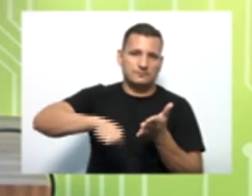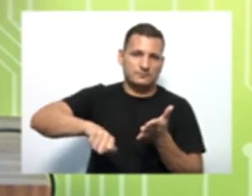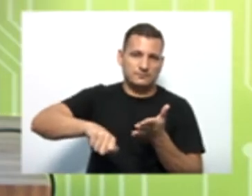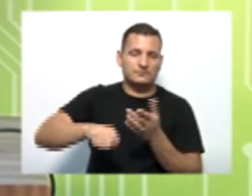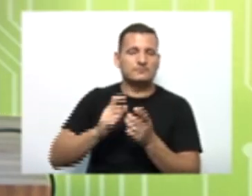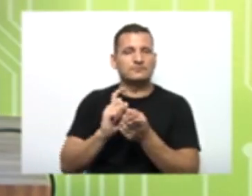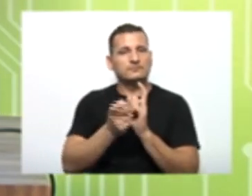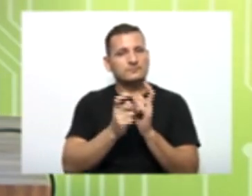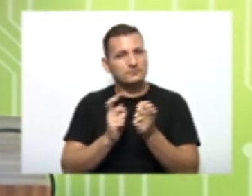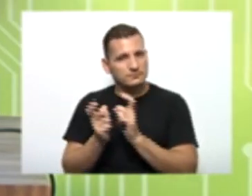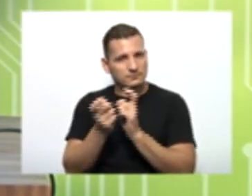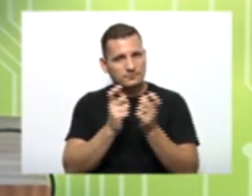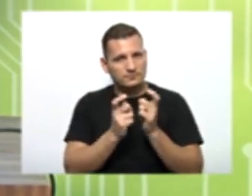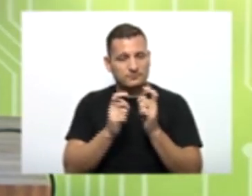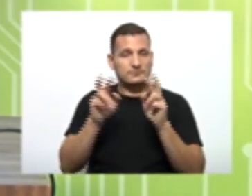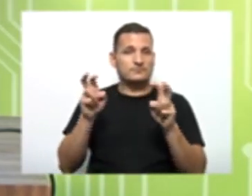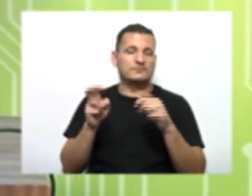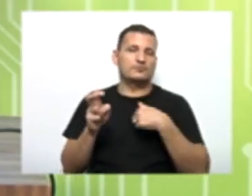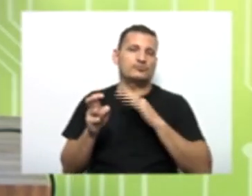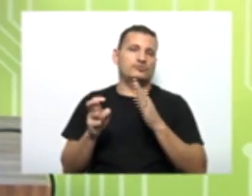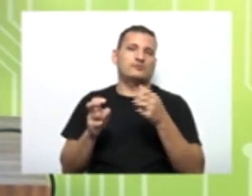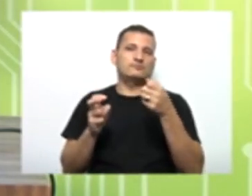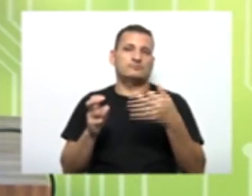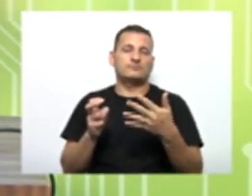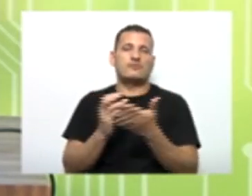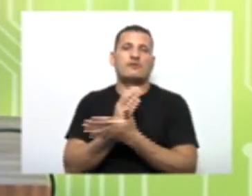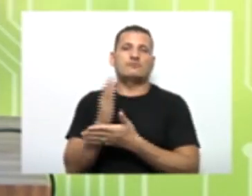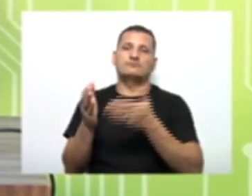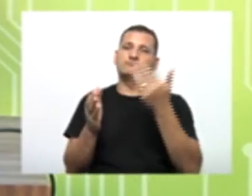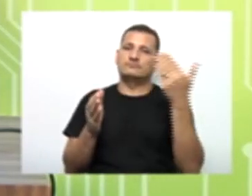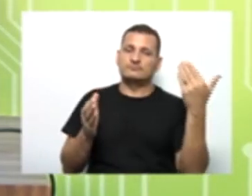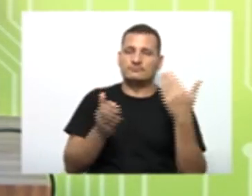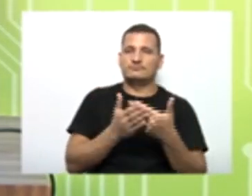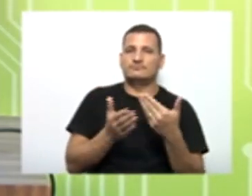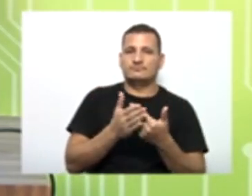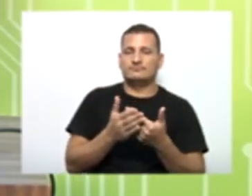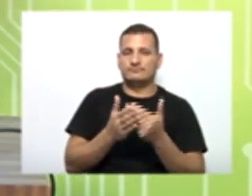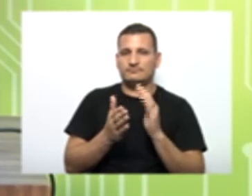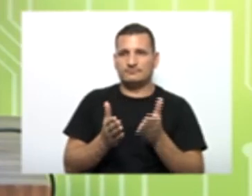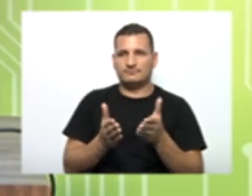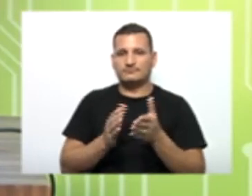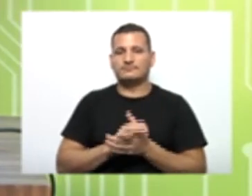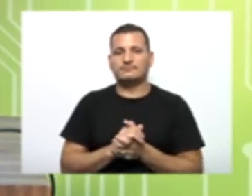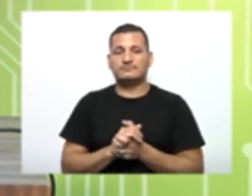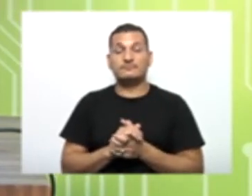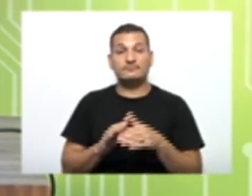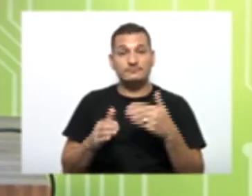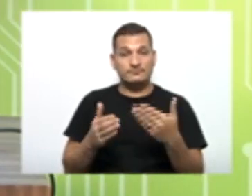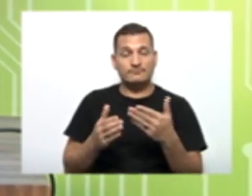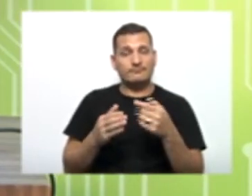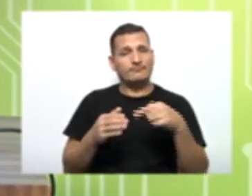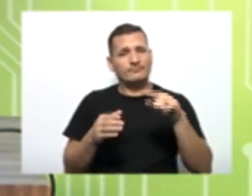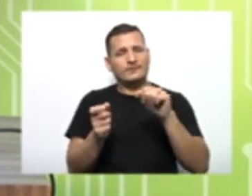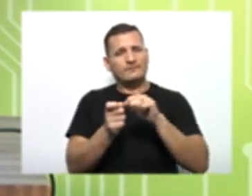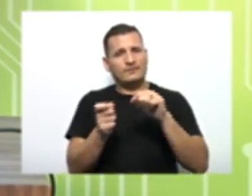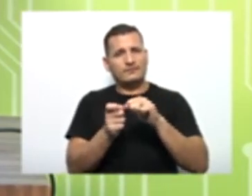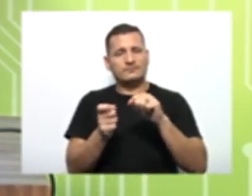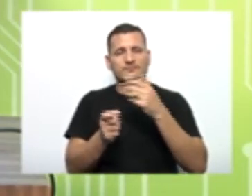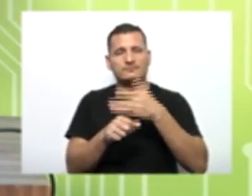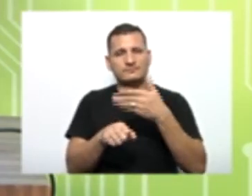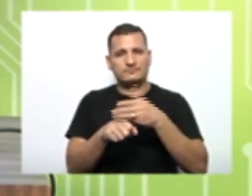é fundamental que nós compreendamos, né, a importância de cada grupo étnico para a vida em sociedade.